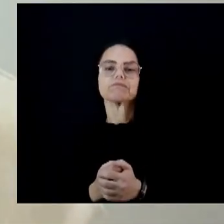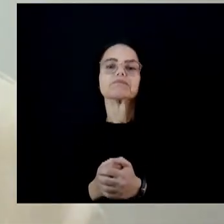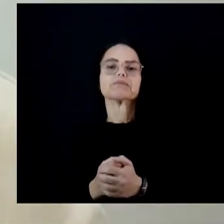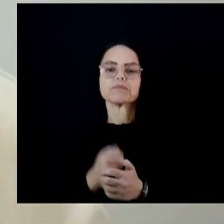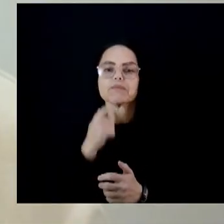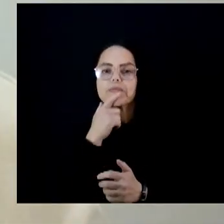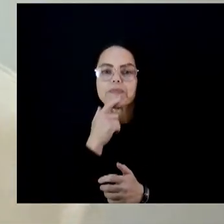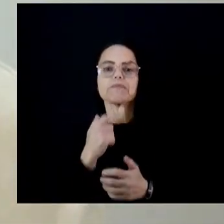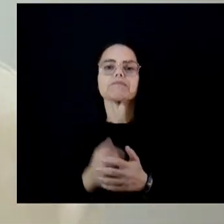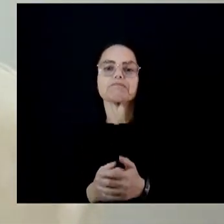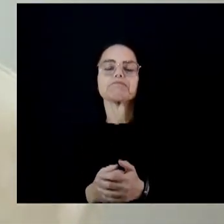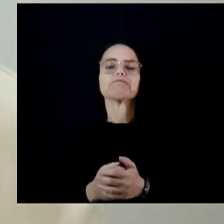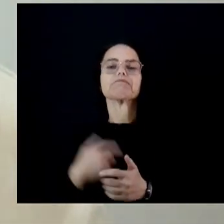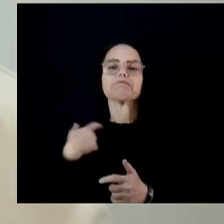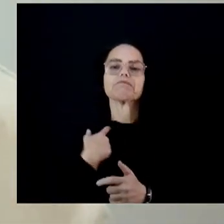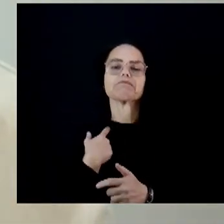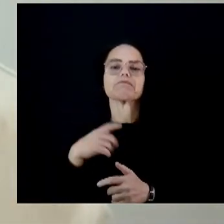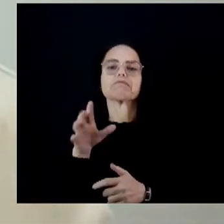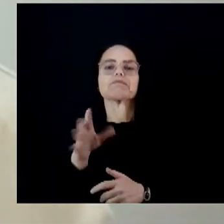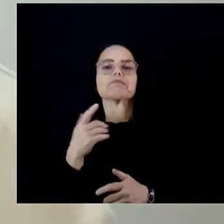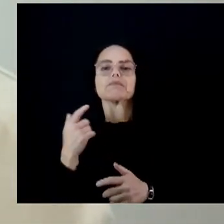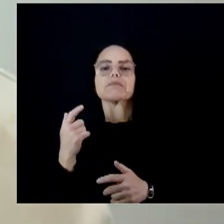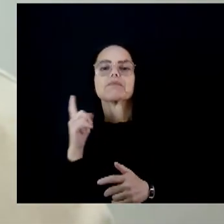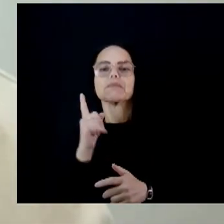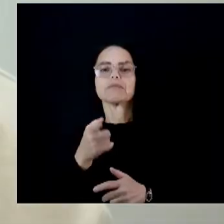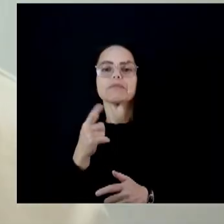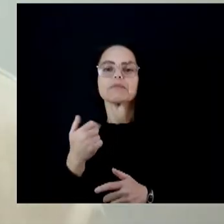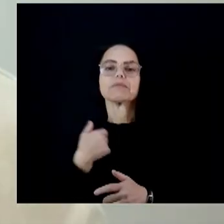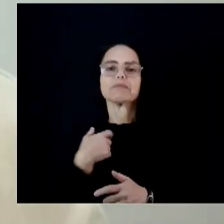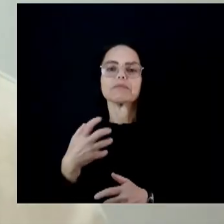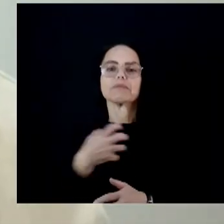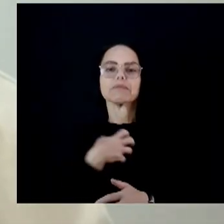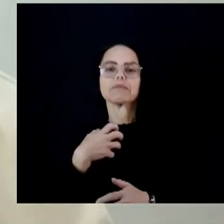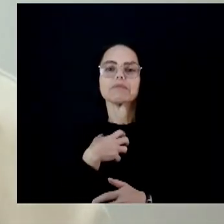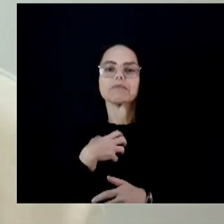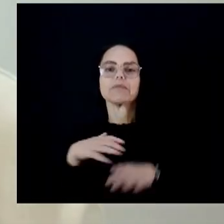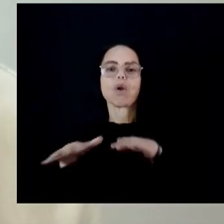algo sinestésico ali, né? Você sente o chão tremer. E o terremoto é